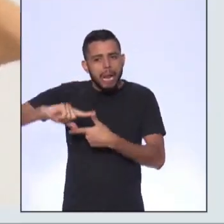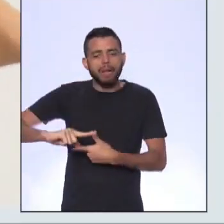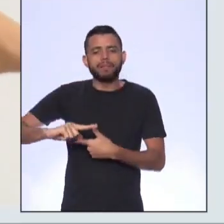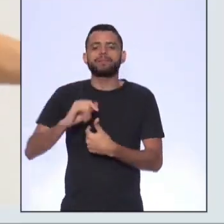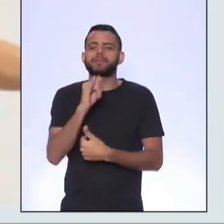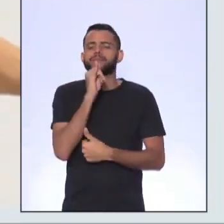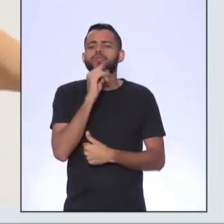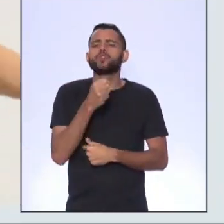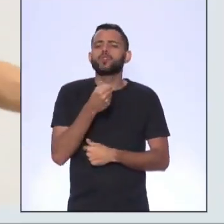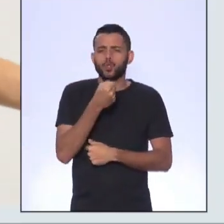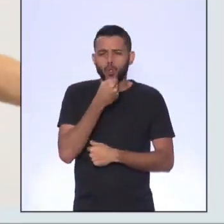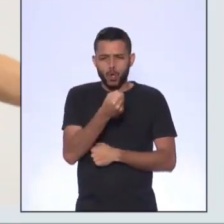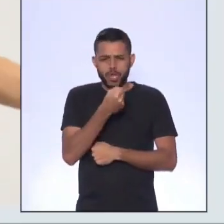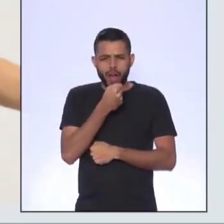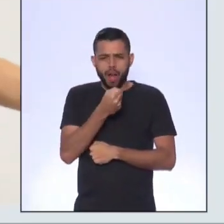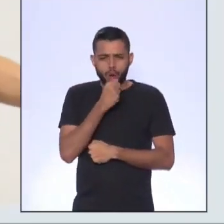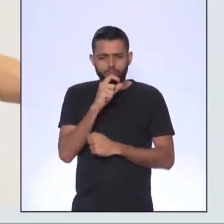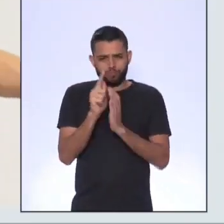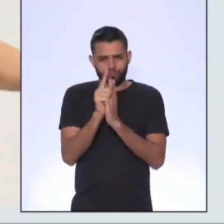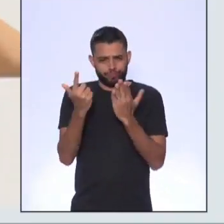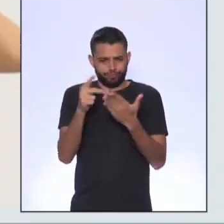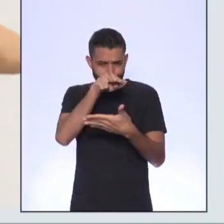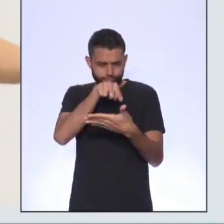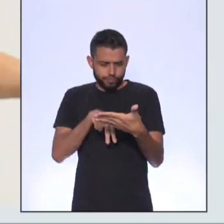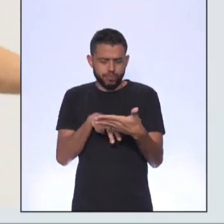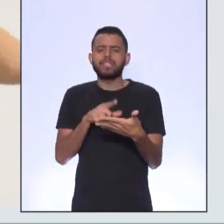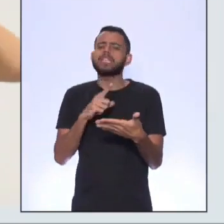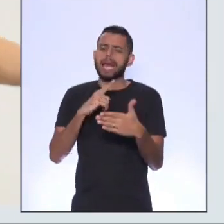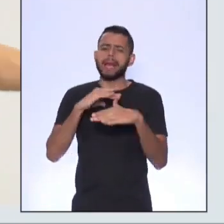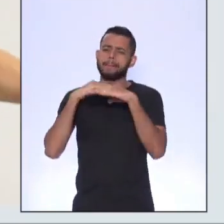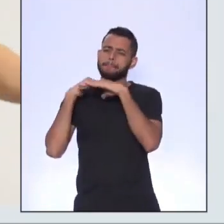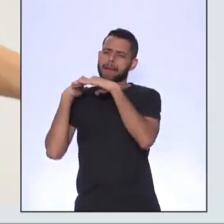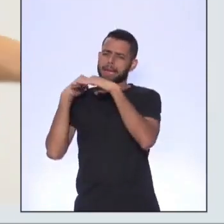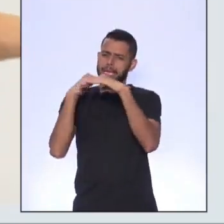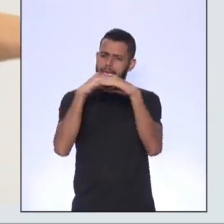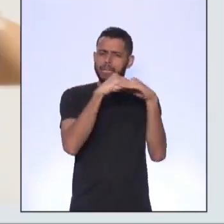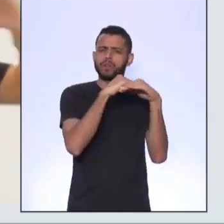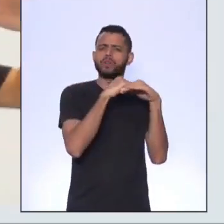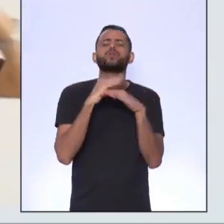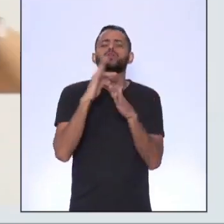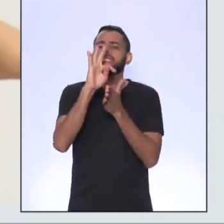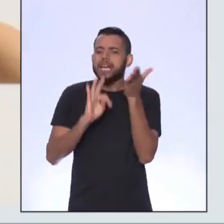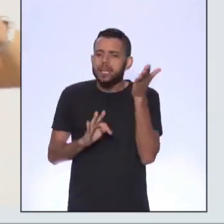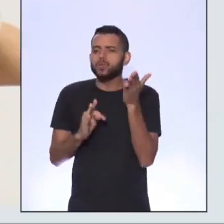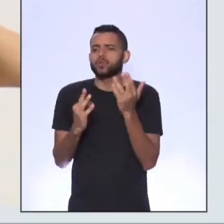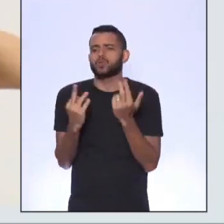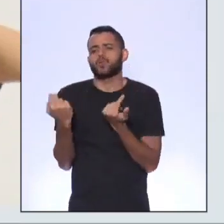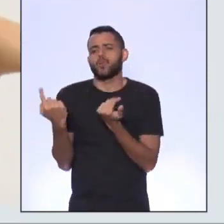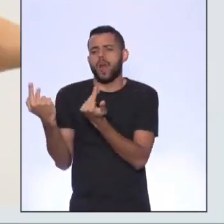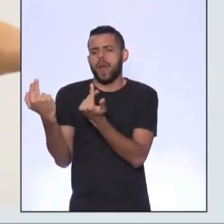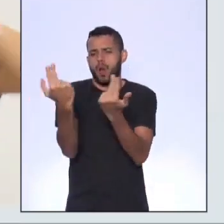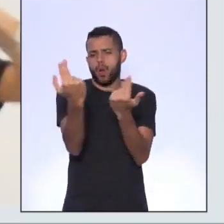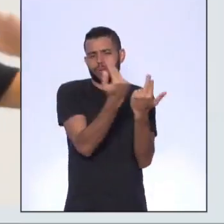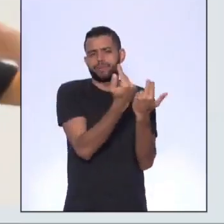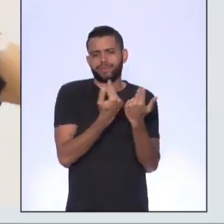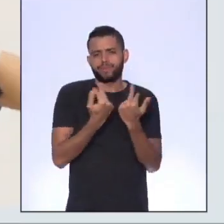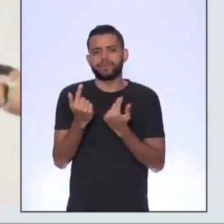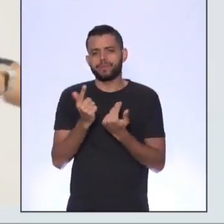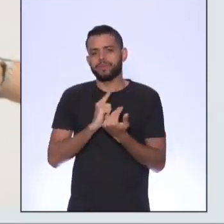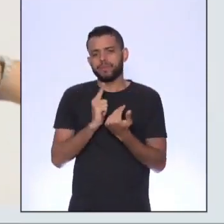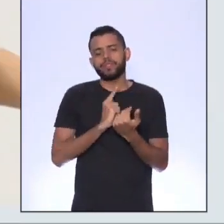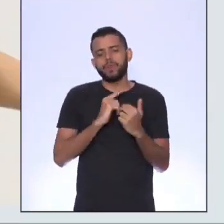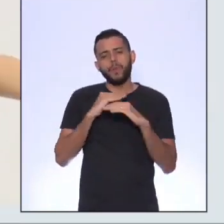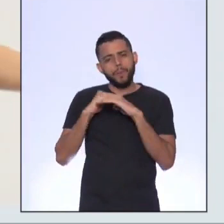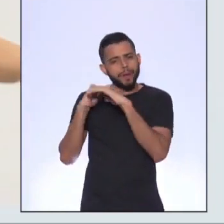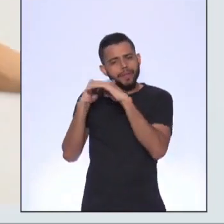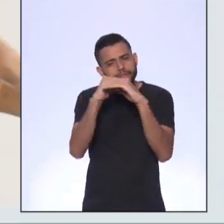encontra um padrão, né? Tem, obviamente, algumas peculiaridades, mas existe um certo padrão na linguagem jornalística, existe um certo padrão na